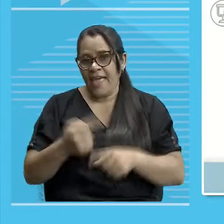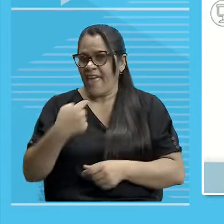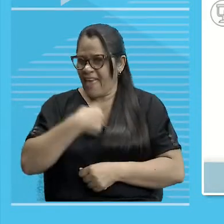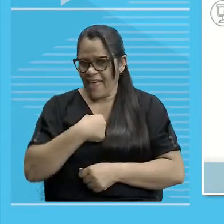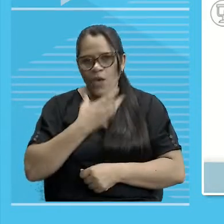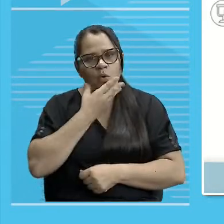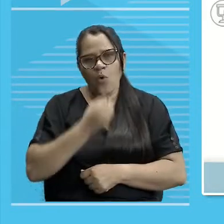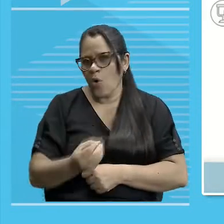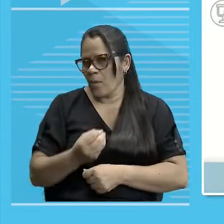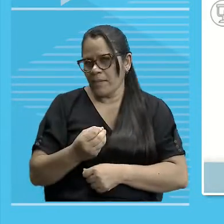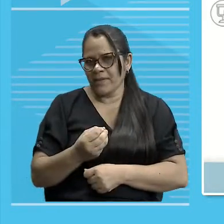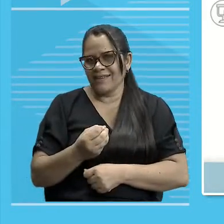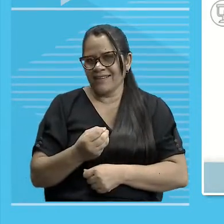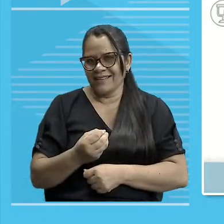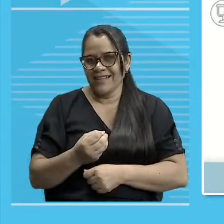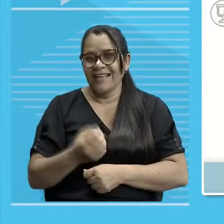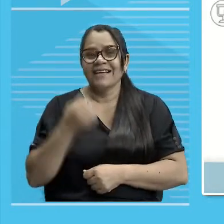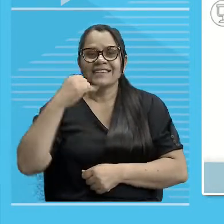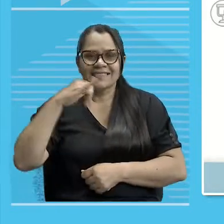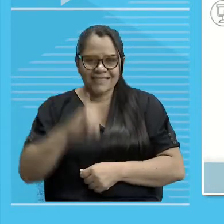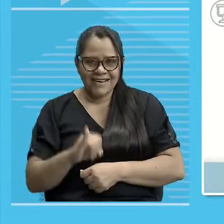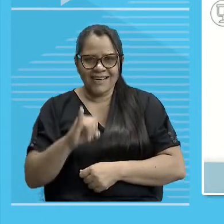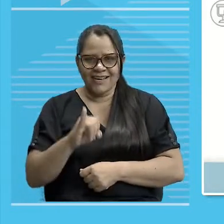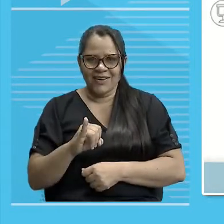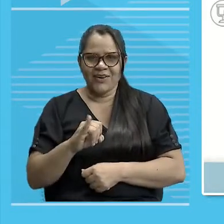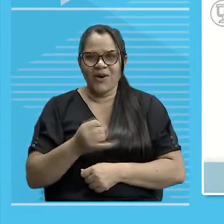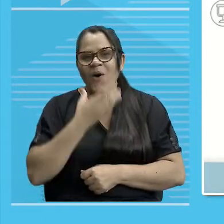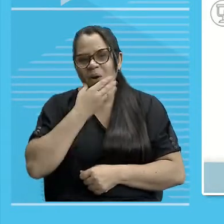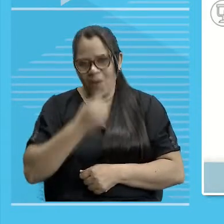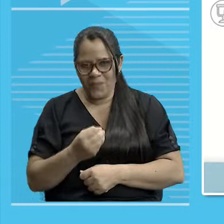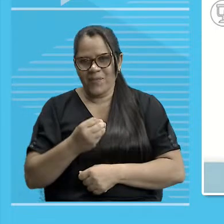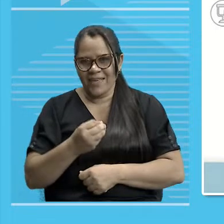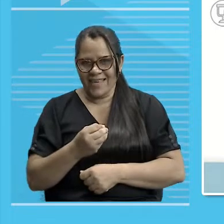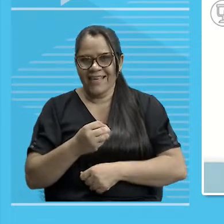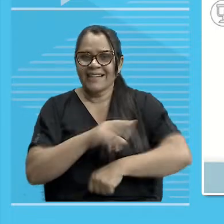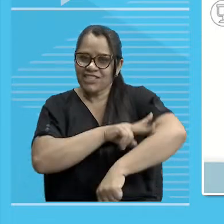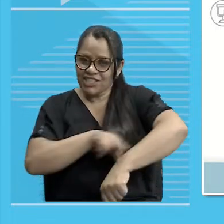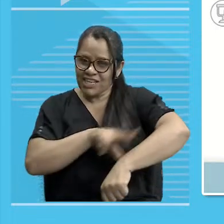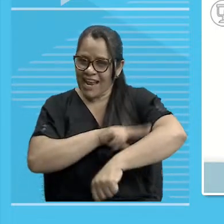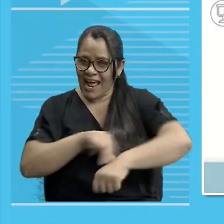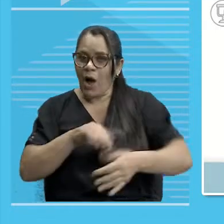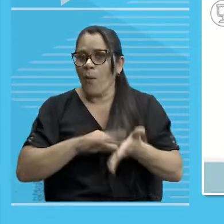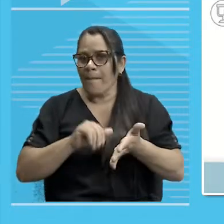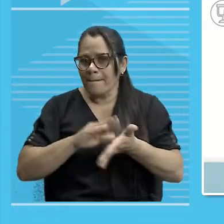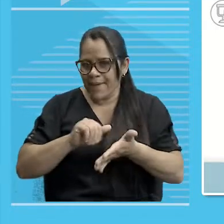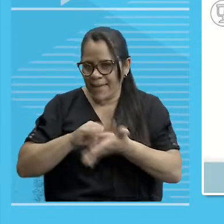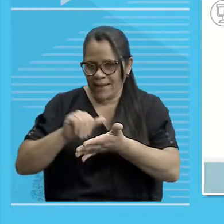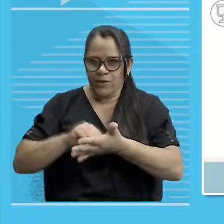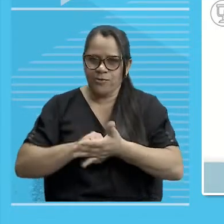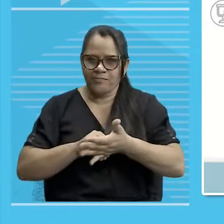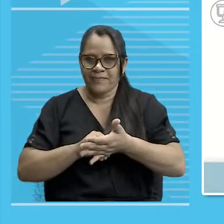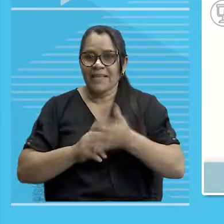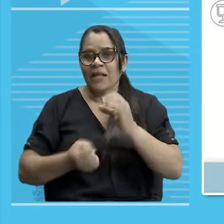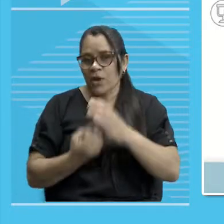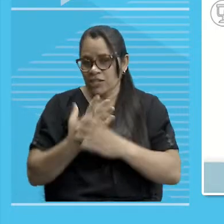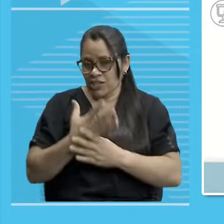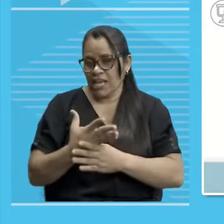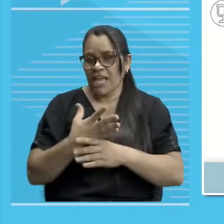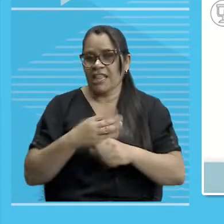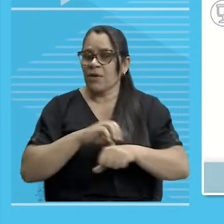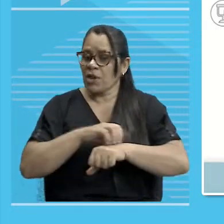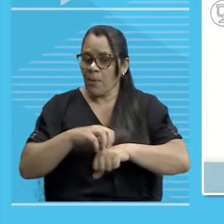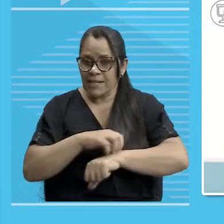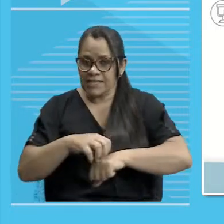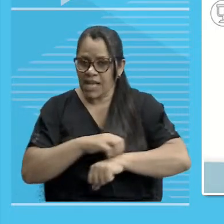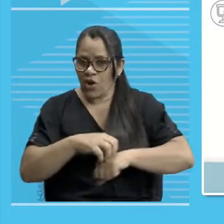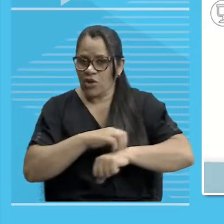com o negócio de coceira. E se eu depilar o pelo, na hora de nascer, ele coça. E eu não gosto. Então, eu nunca